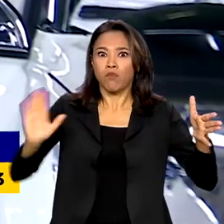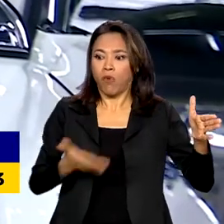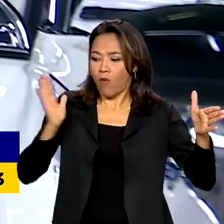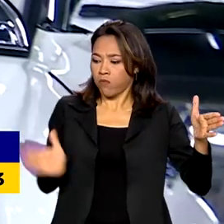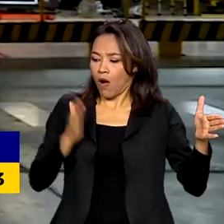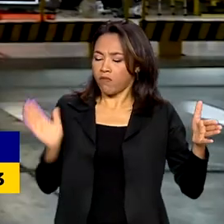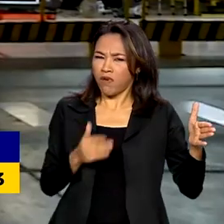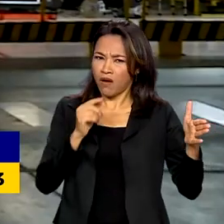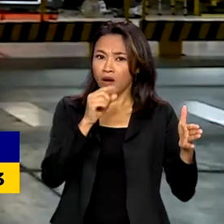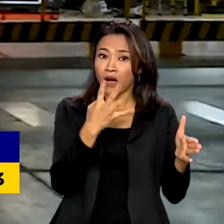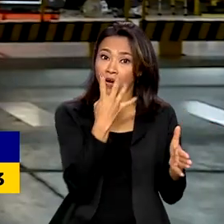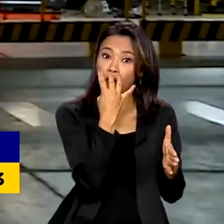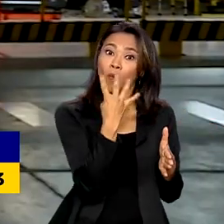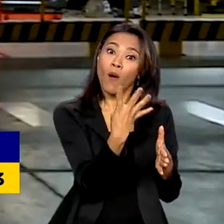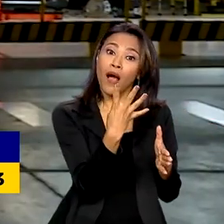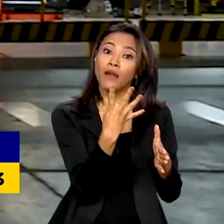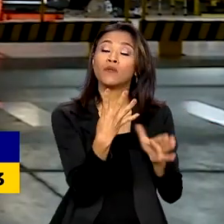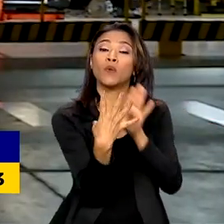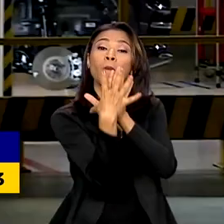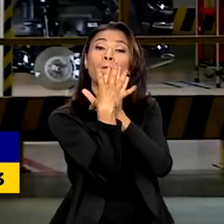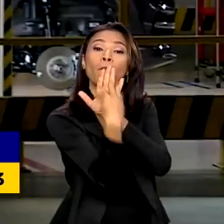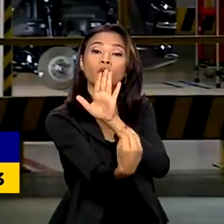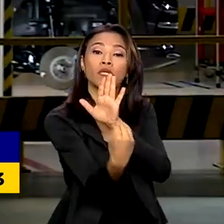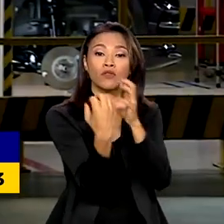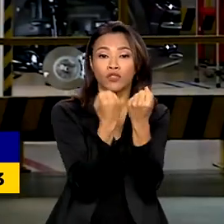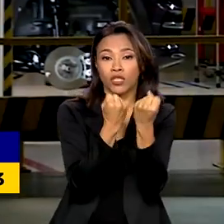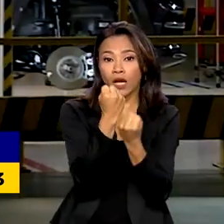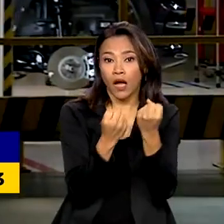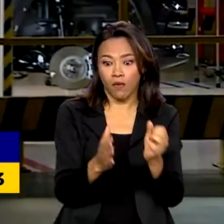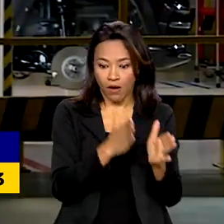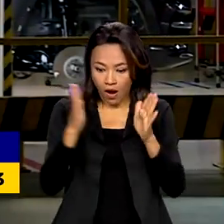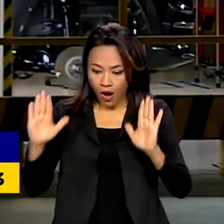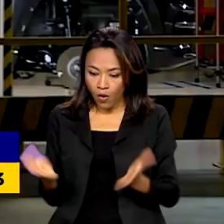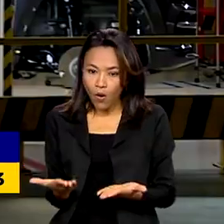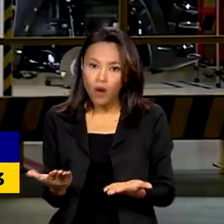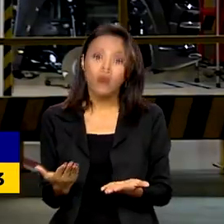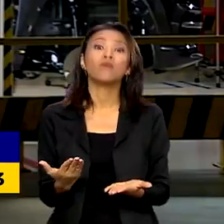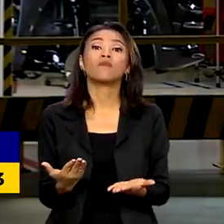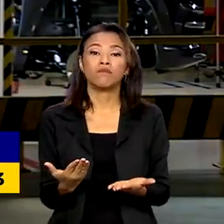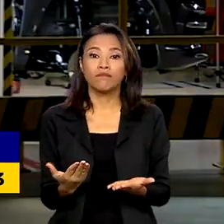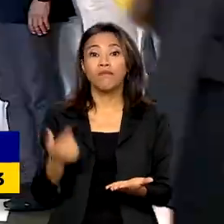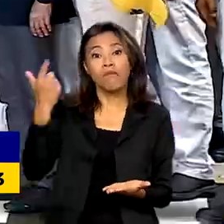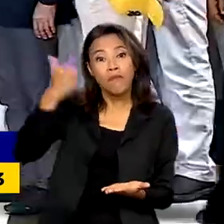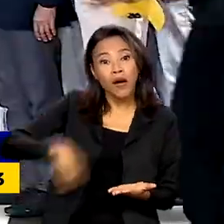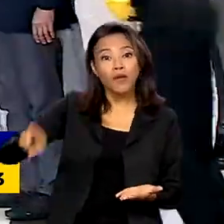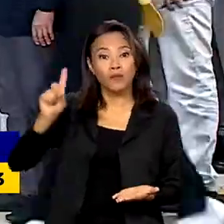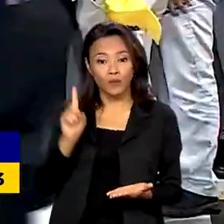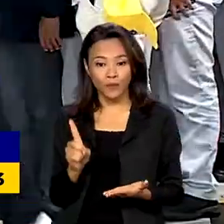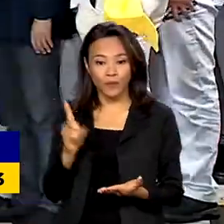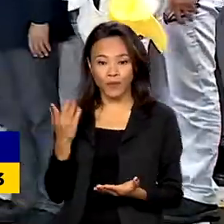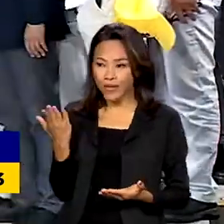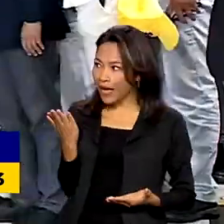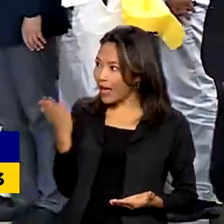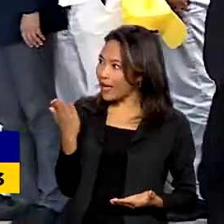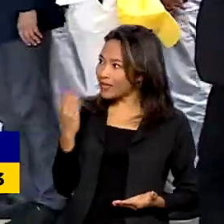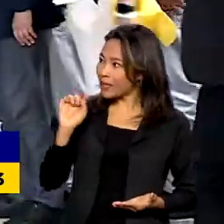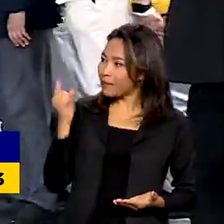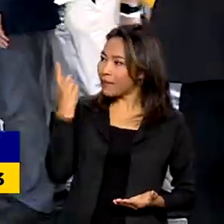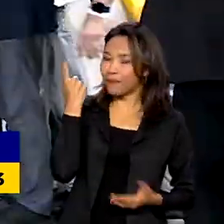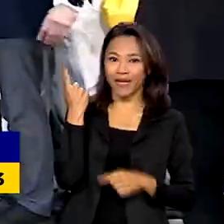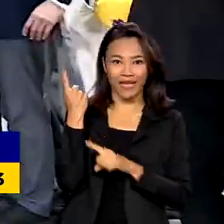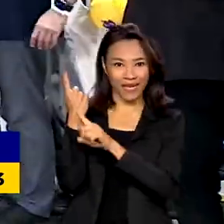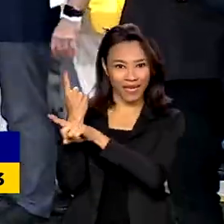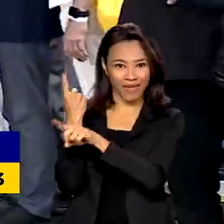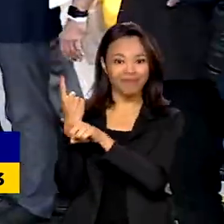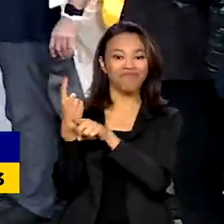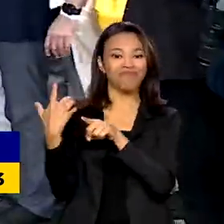então produzia 4 modelos diferentes, passa a partir de agora a contar com mais um produto. Esta picape é a primeira da